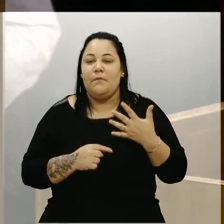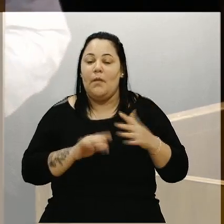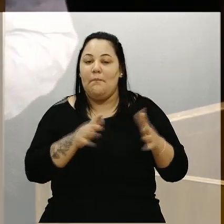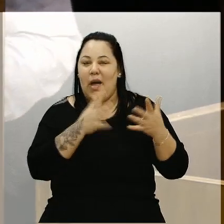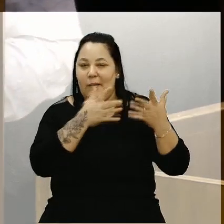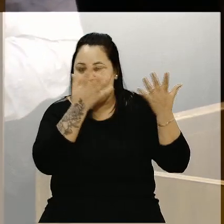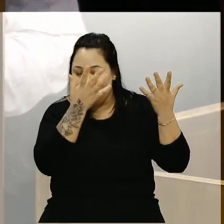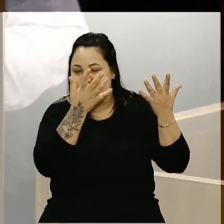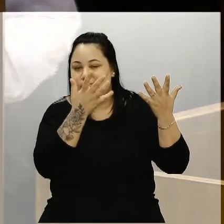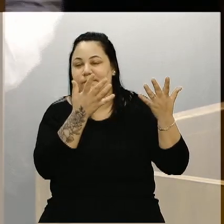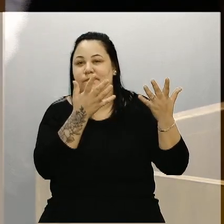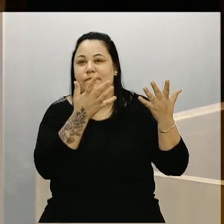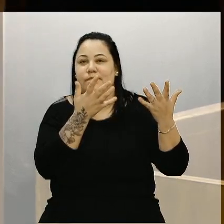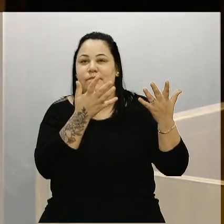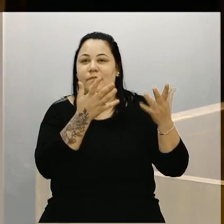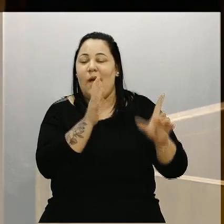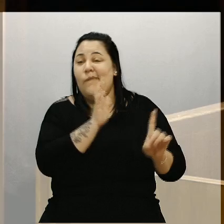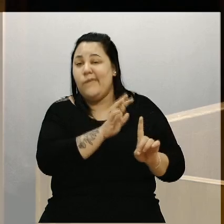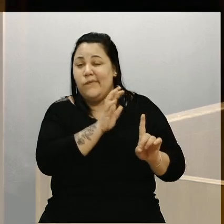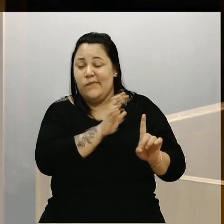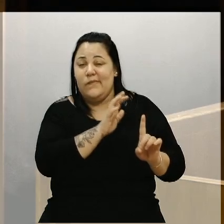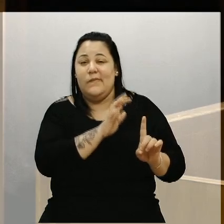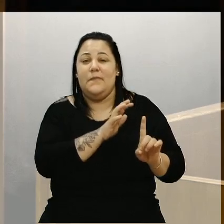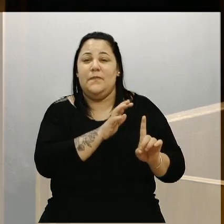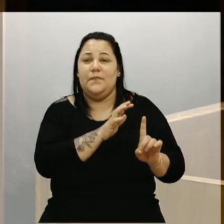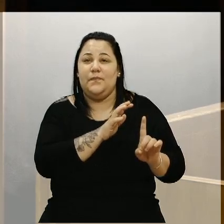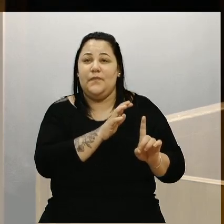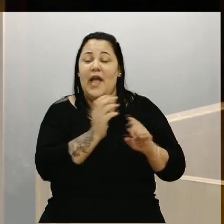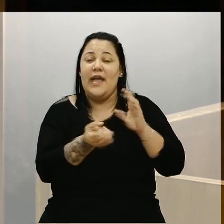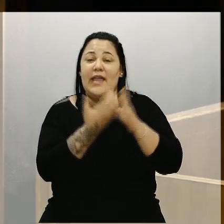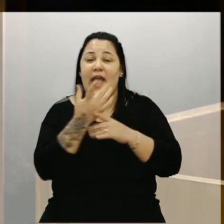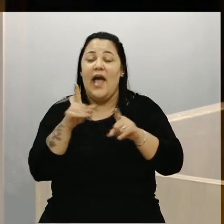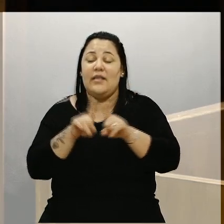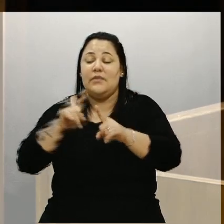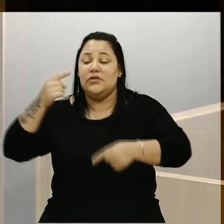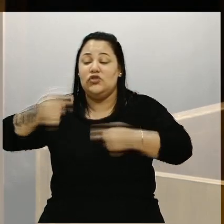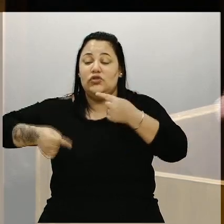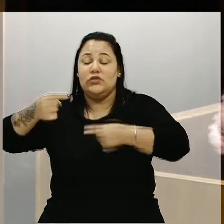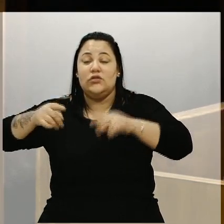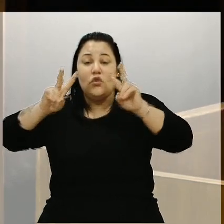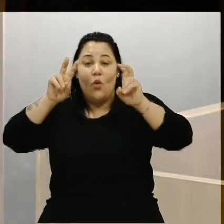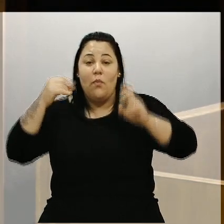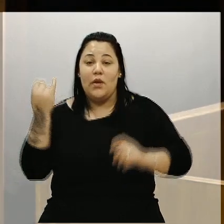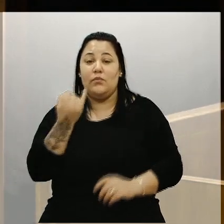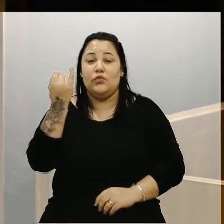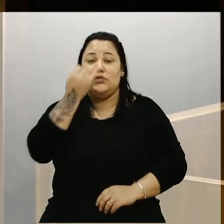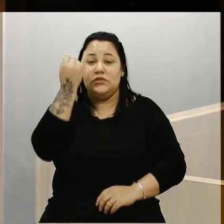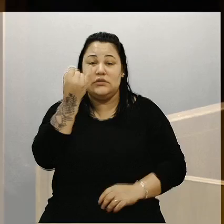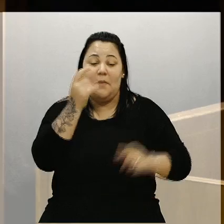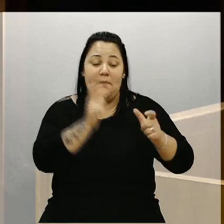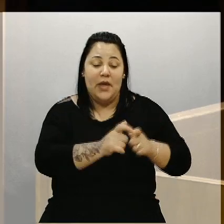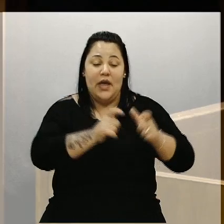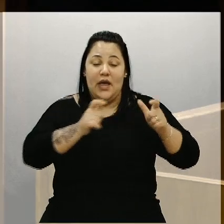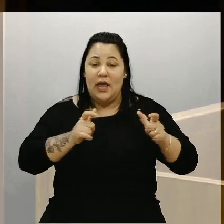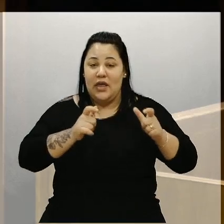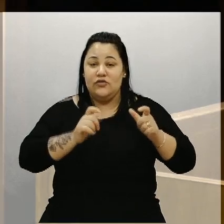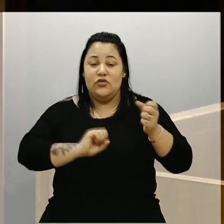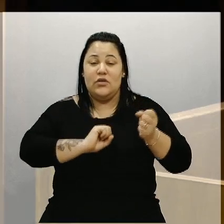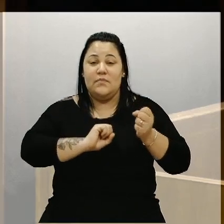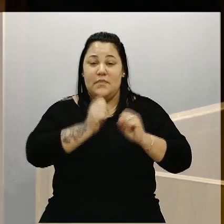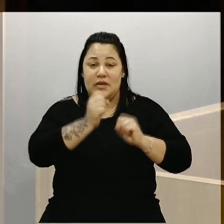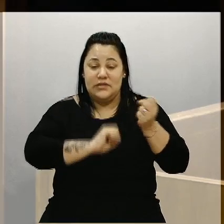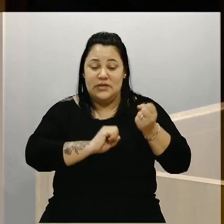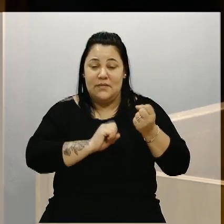fomentar o debate, promover discussões sobre a importância das micro e pequenas empresas para a